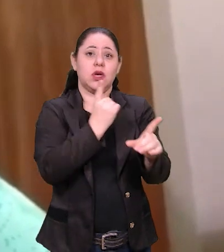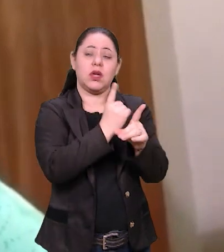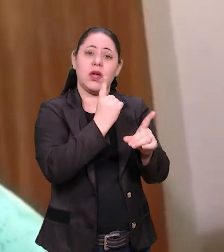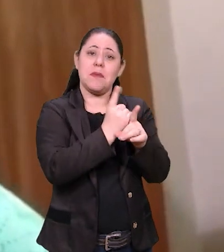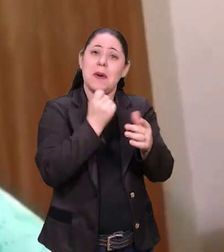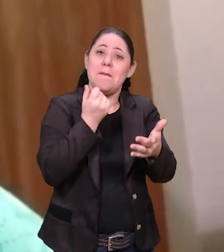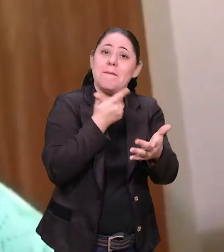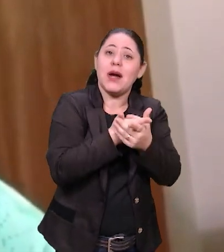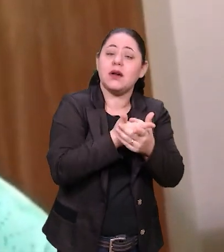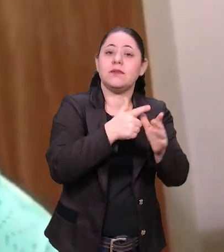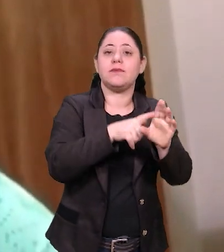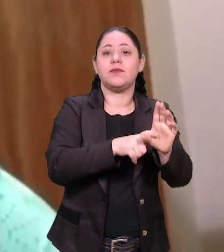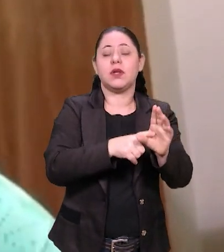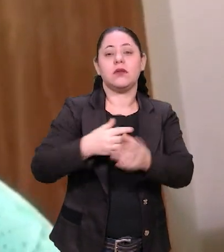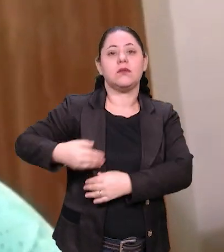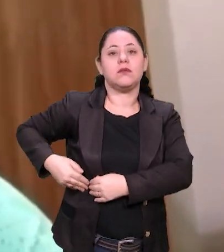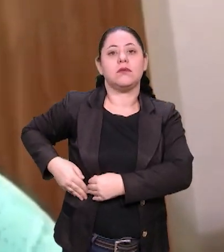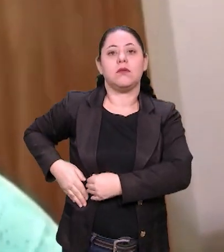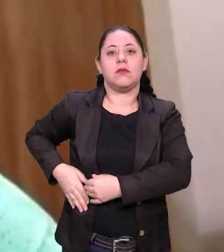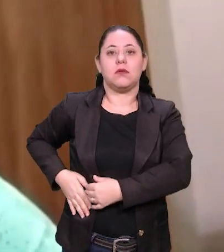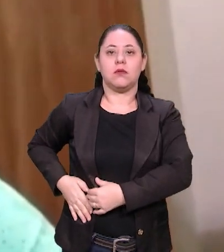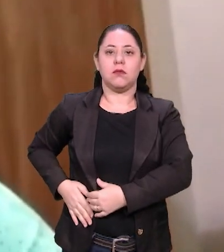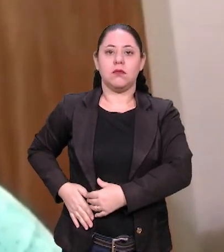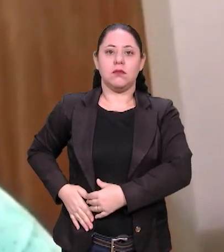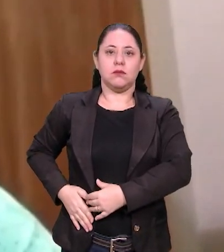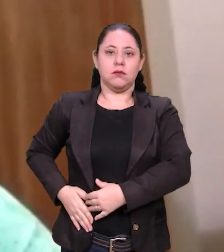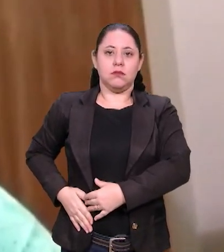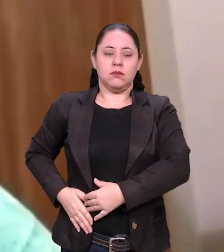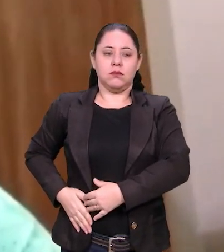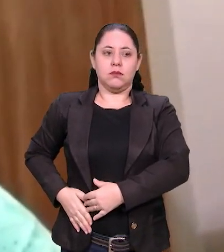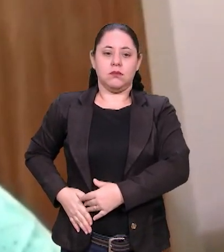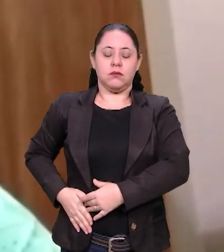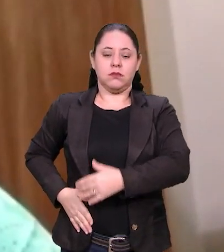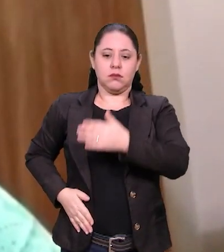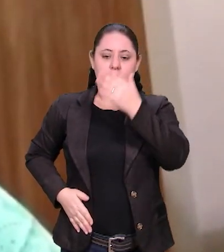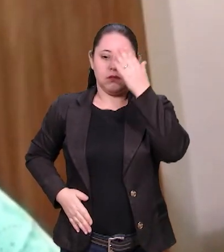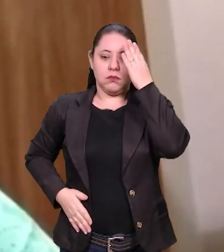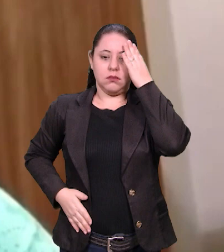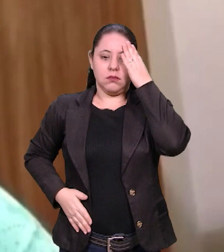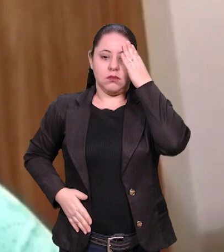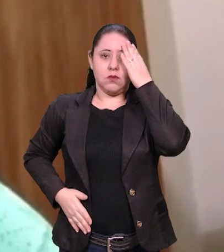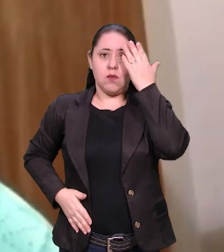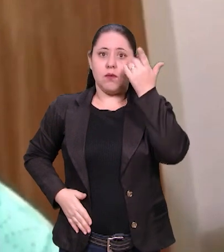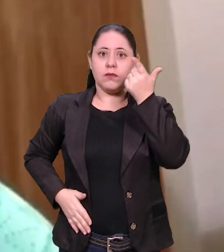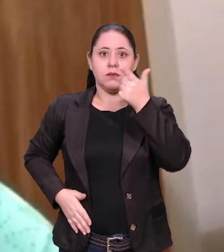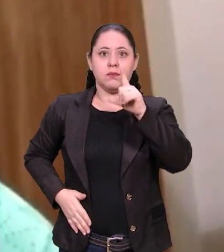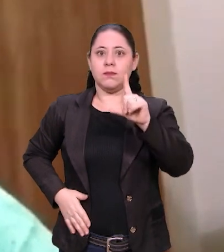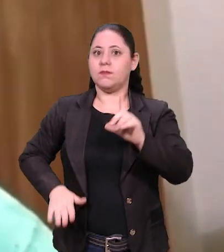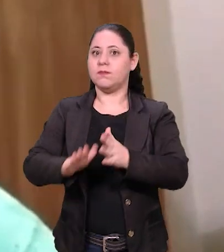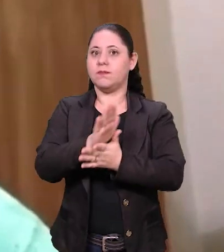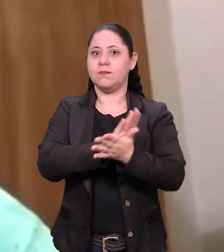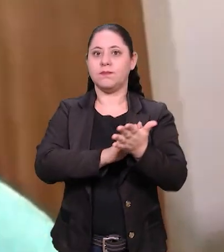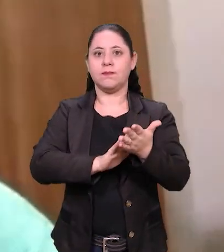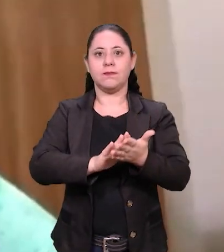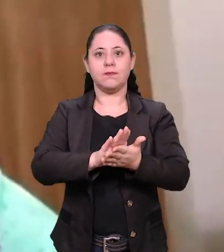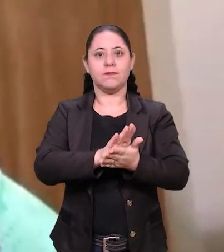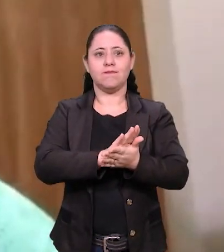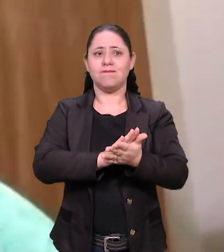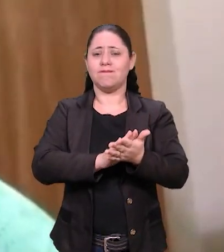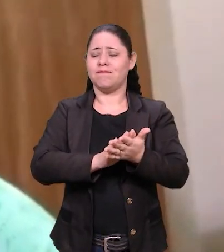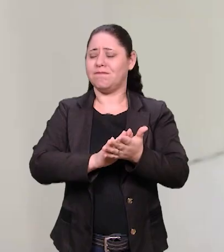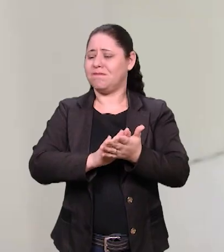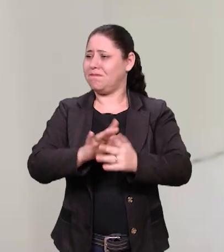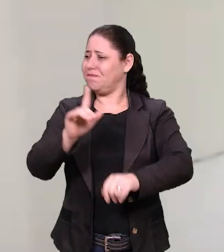no bolso. A hora que eu coloquei a mão no bolso e não tinha nada no bolso, assim, na hora me deu um desespero, comecei